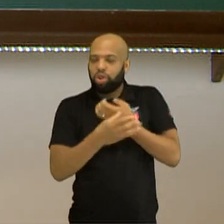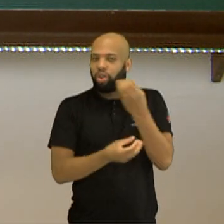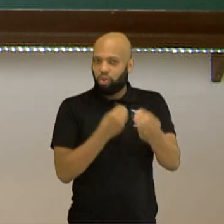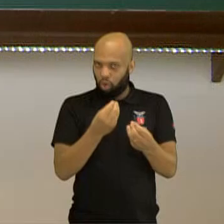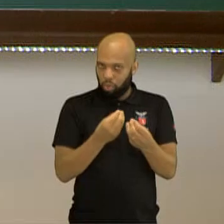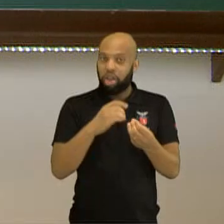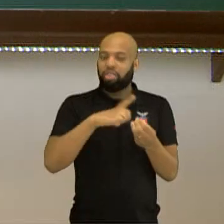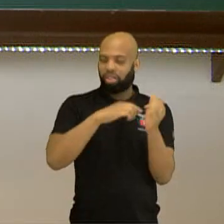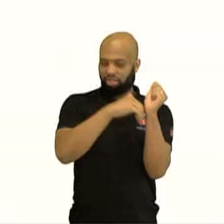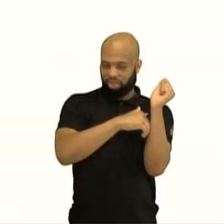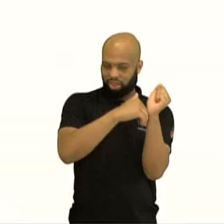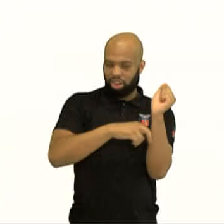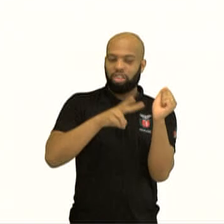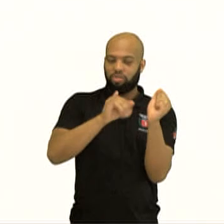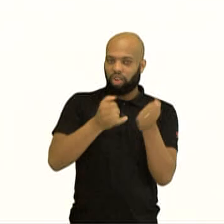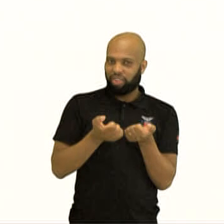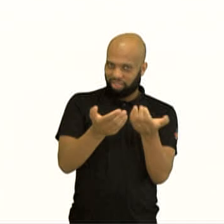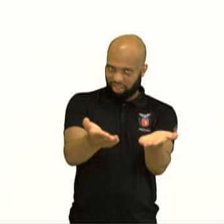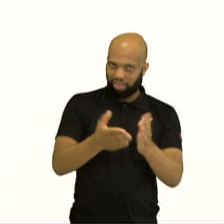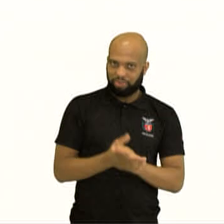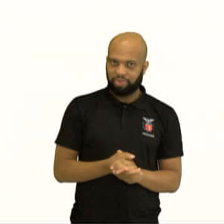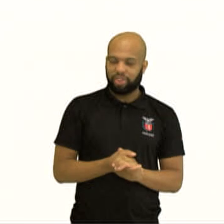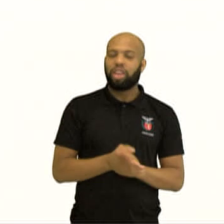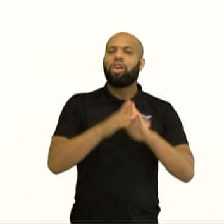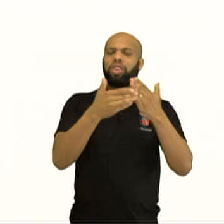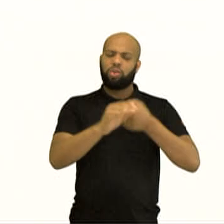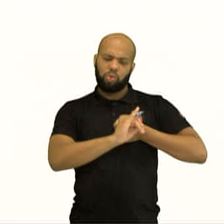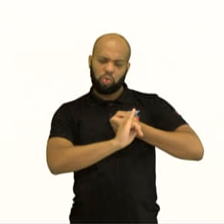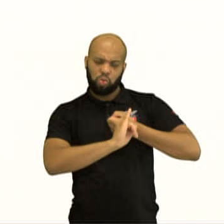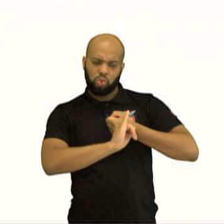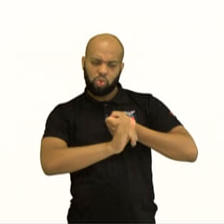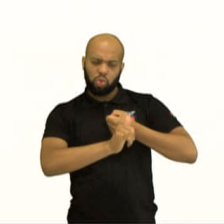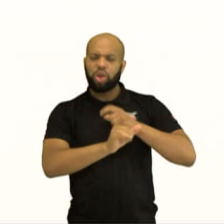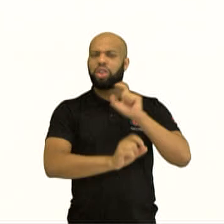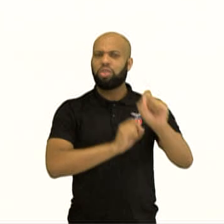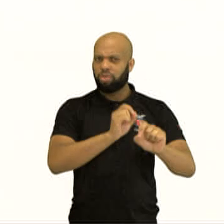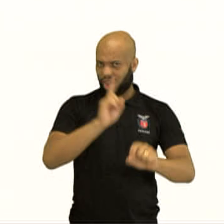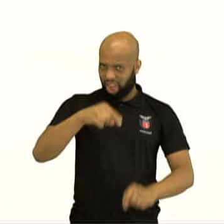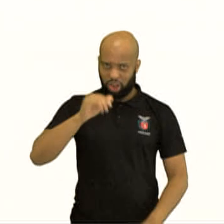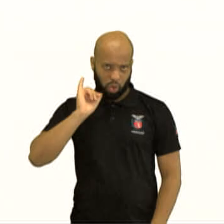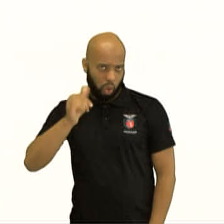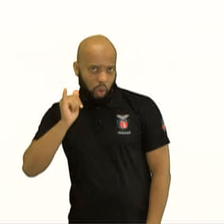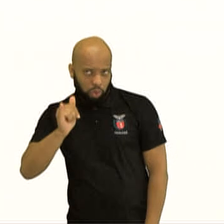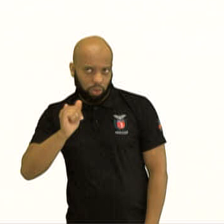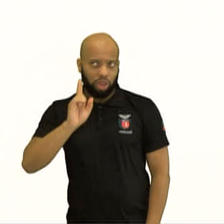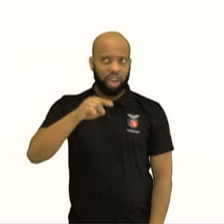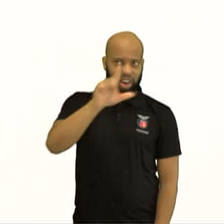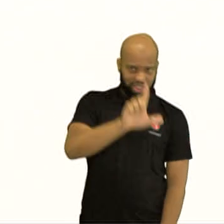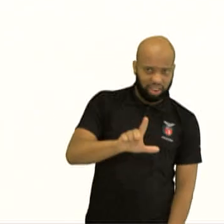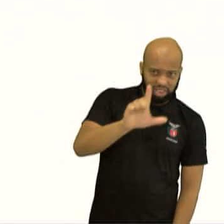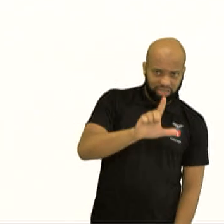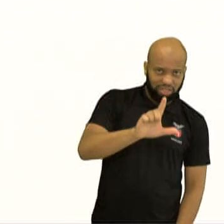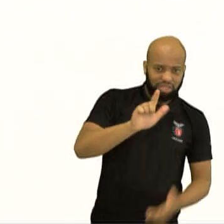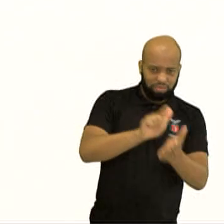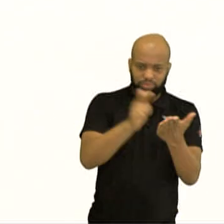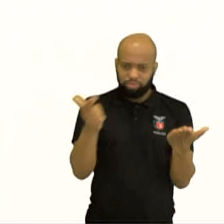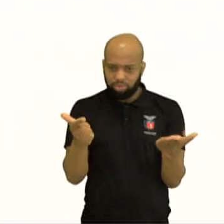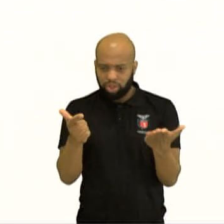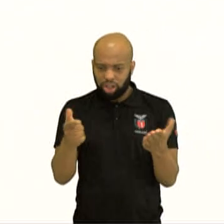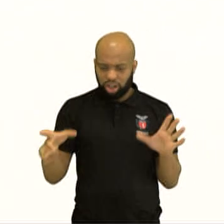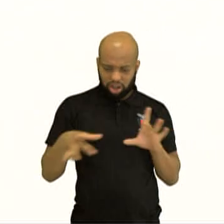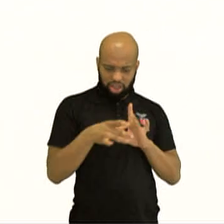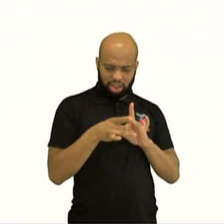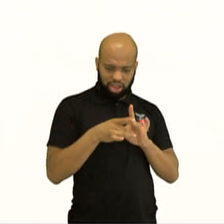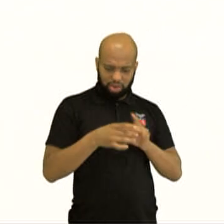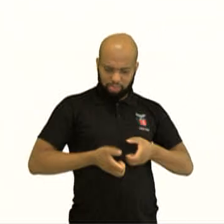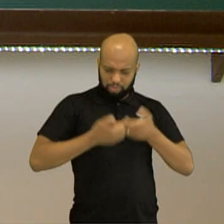Será que a crônica é um ensaio, um tipo de conto? Seria literatura, jornalismo com um toque de poesia?